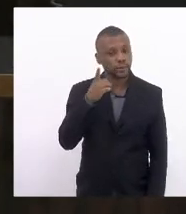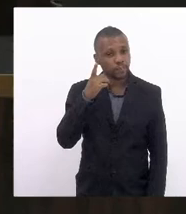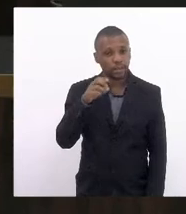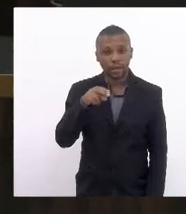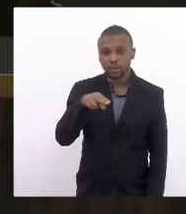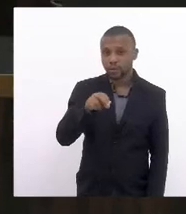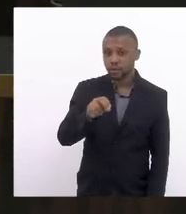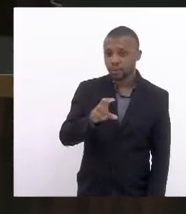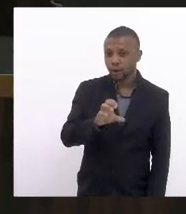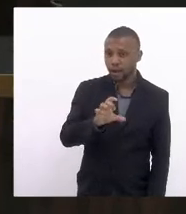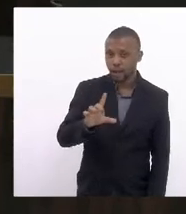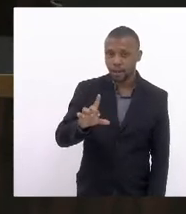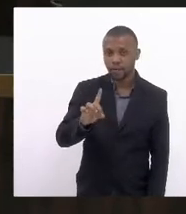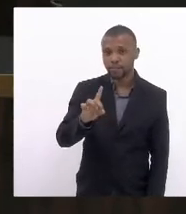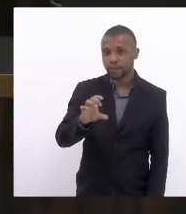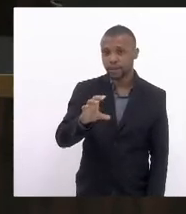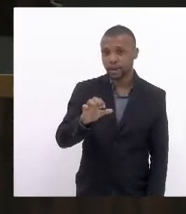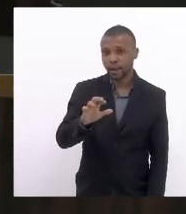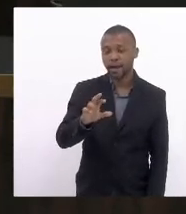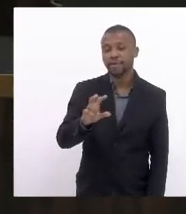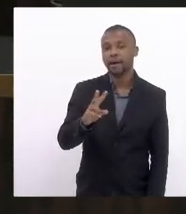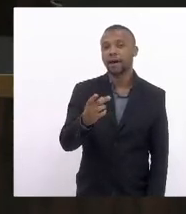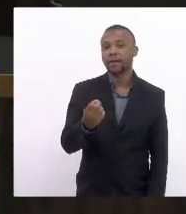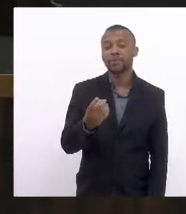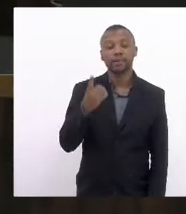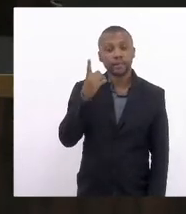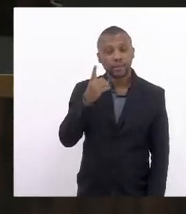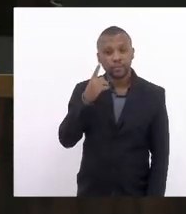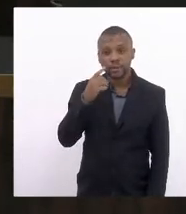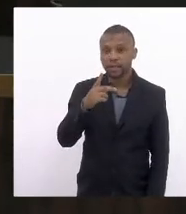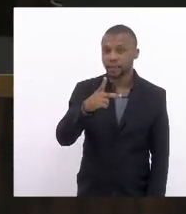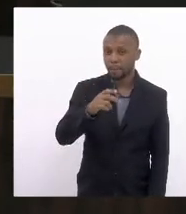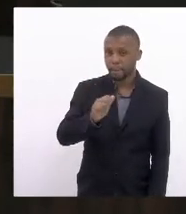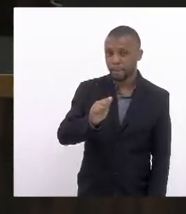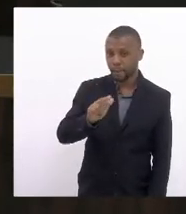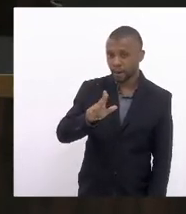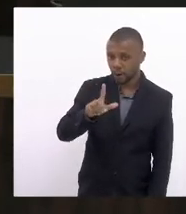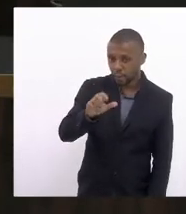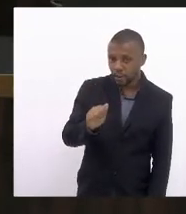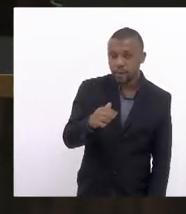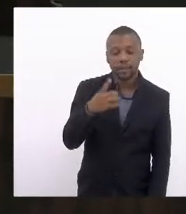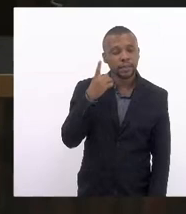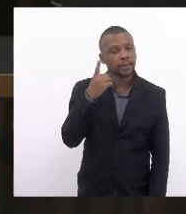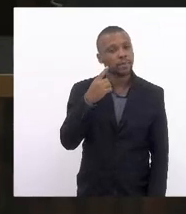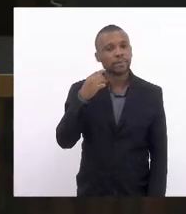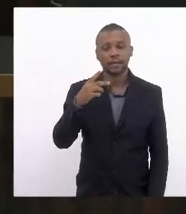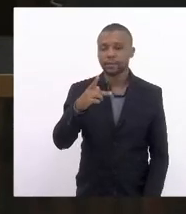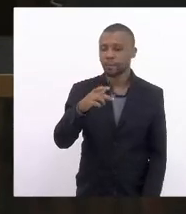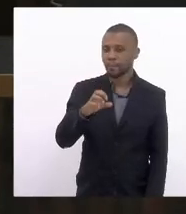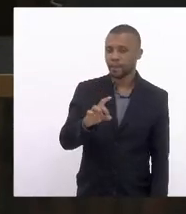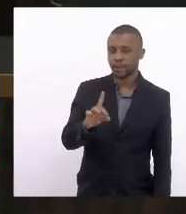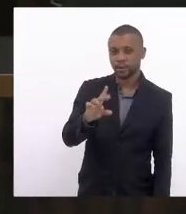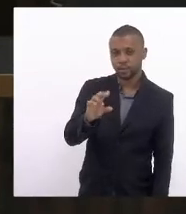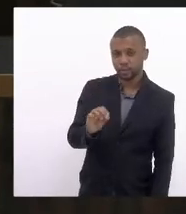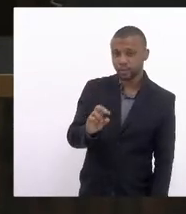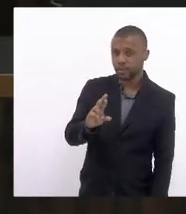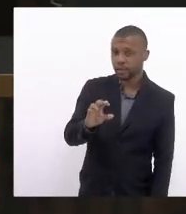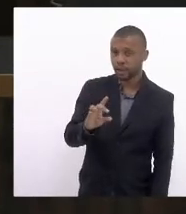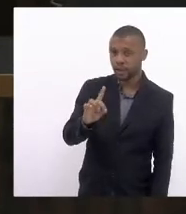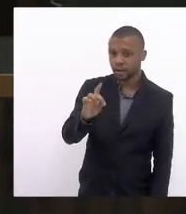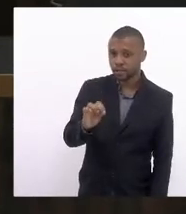Carvalho, deputada Paula Tringuelê, deputado Pedro Ricardo,